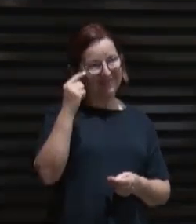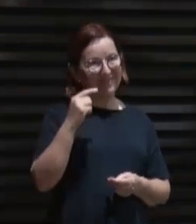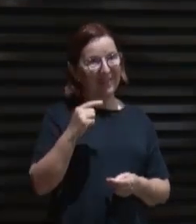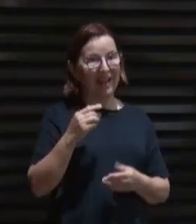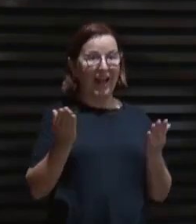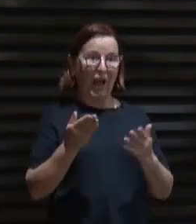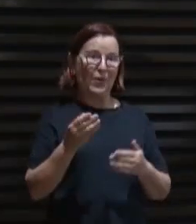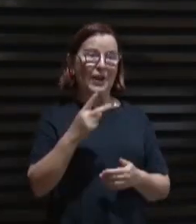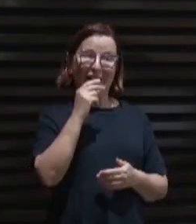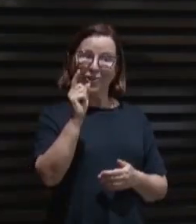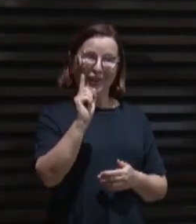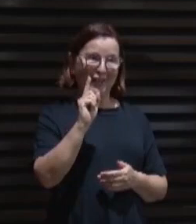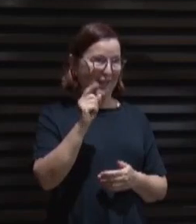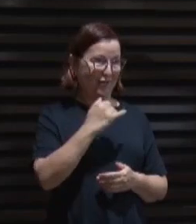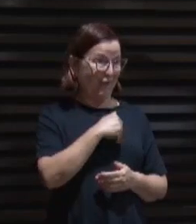foi.